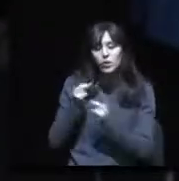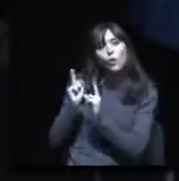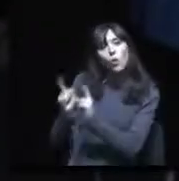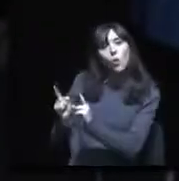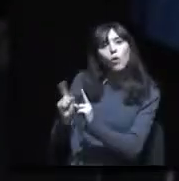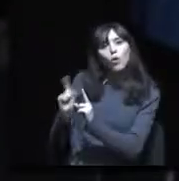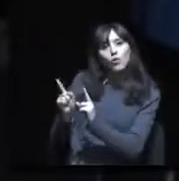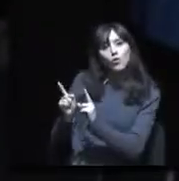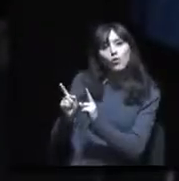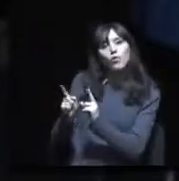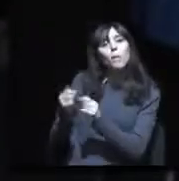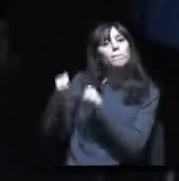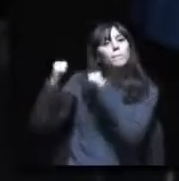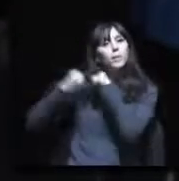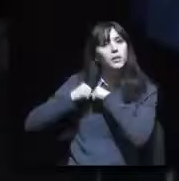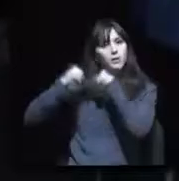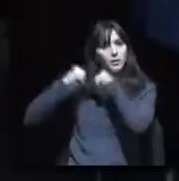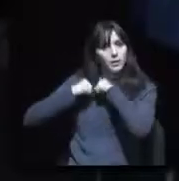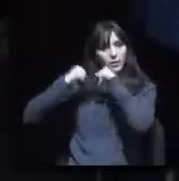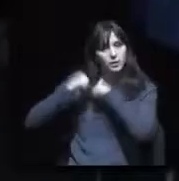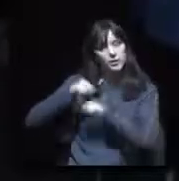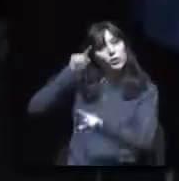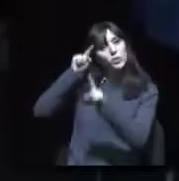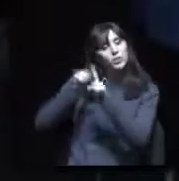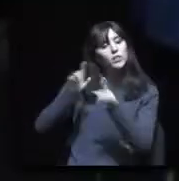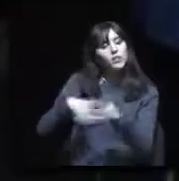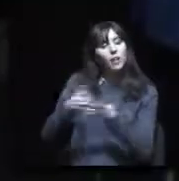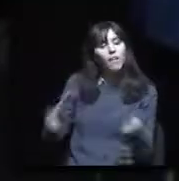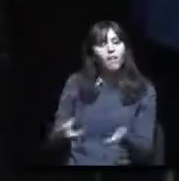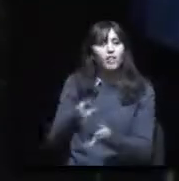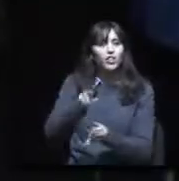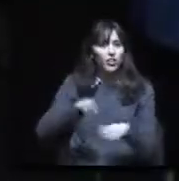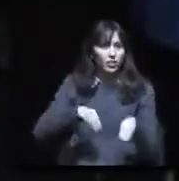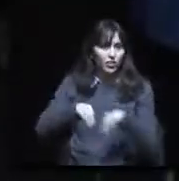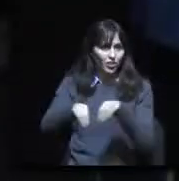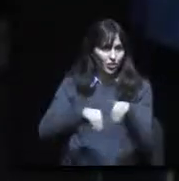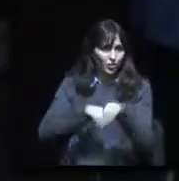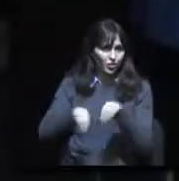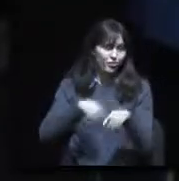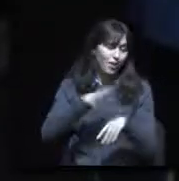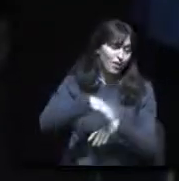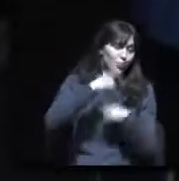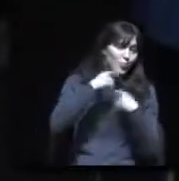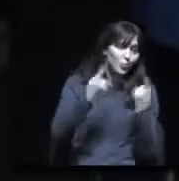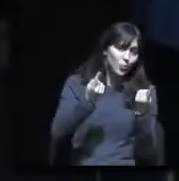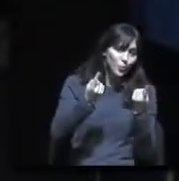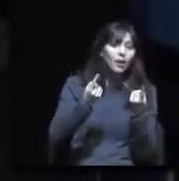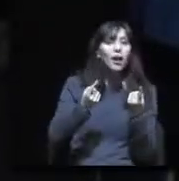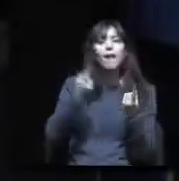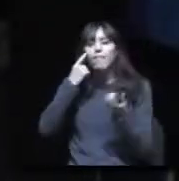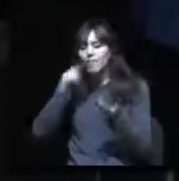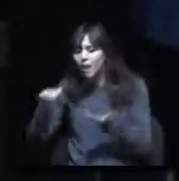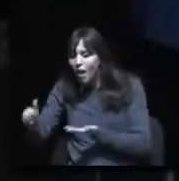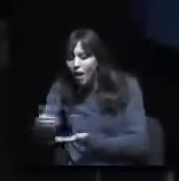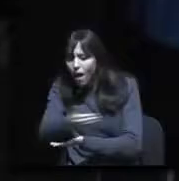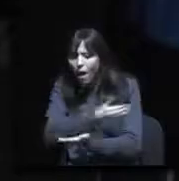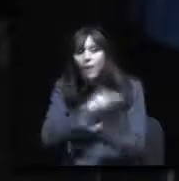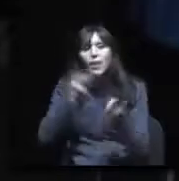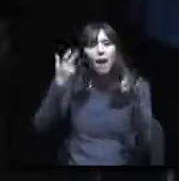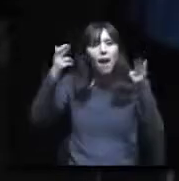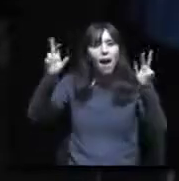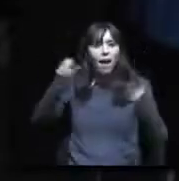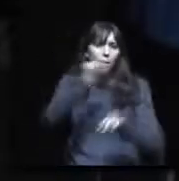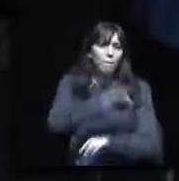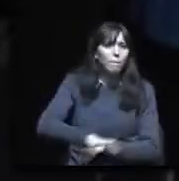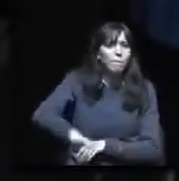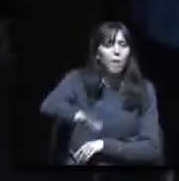diligencie o estabelecimento de parcerias com vista à promoção do xadrez em locais públicos, inventarie zonas de lazer exteriores como